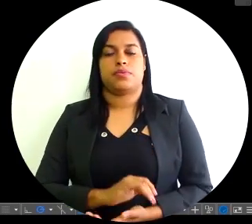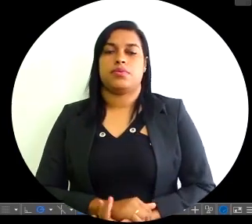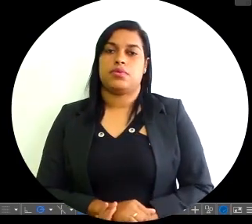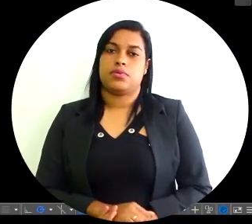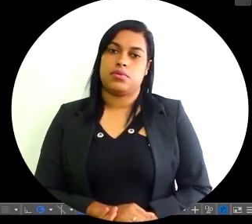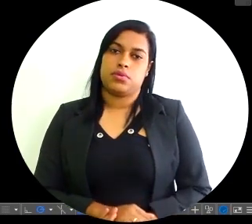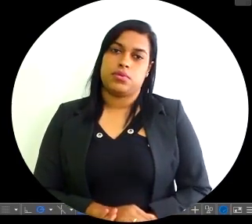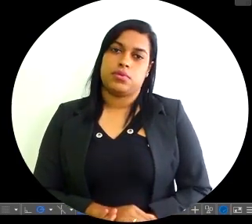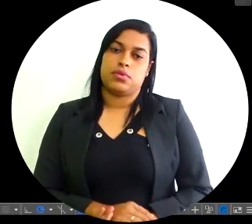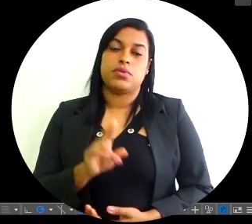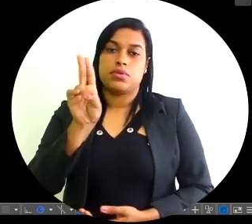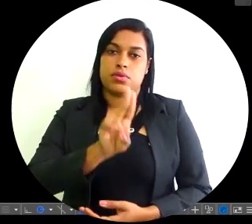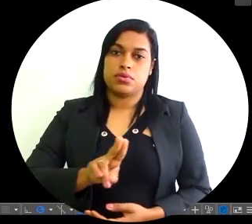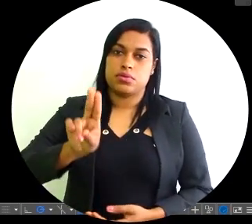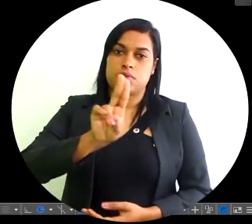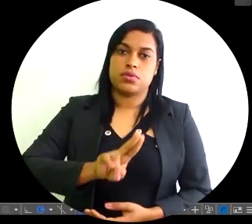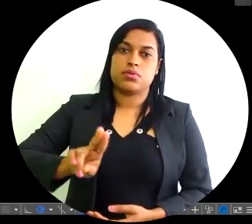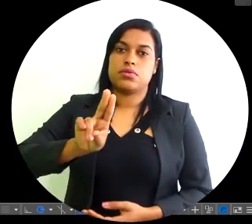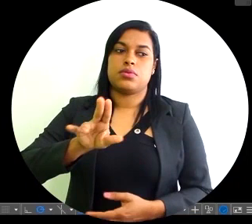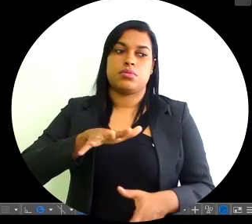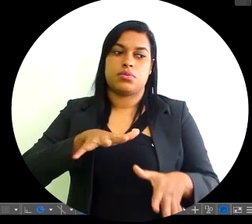utilizamos para